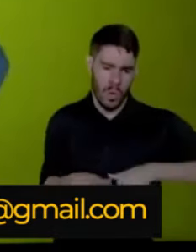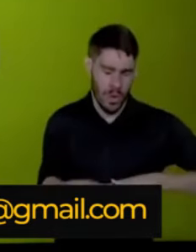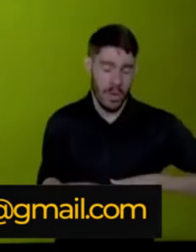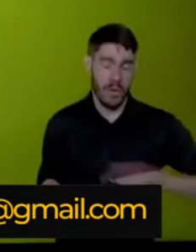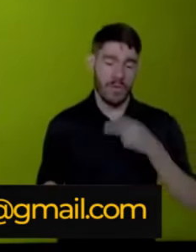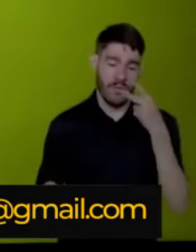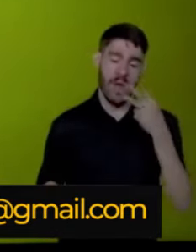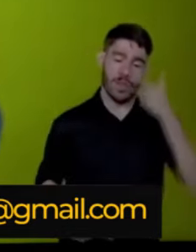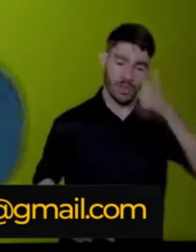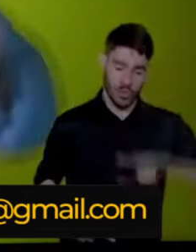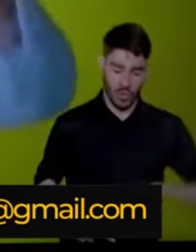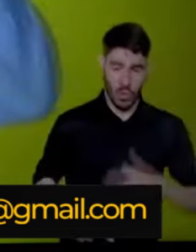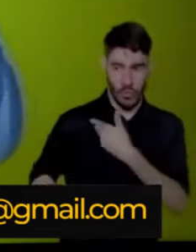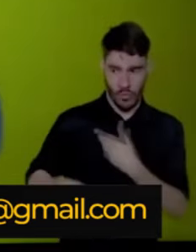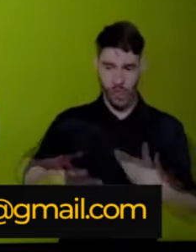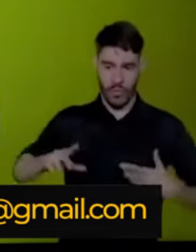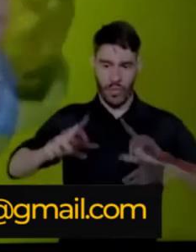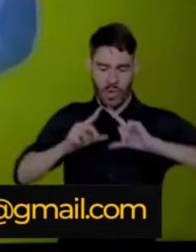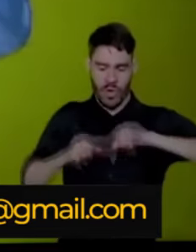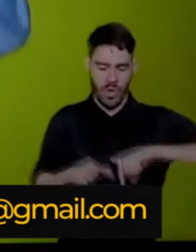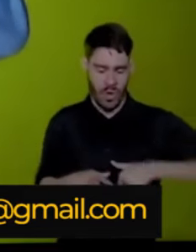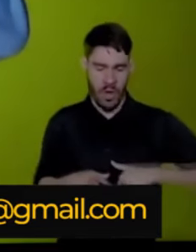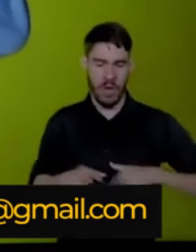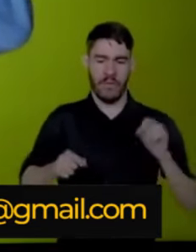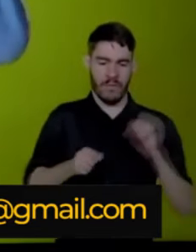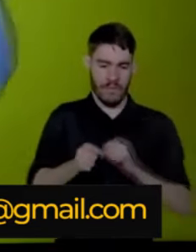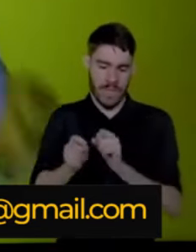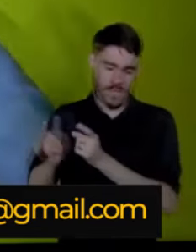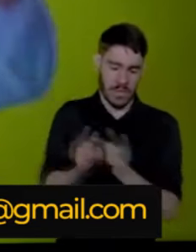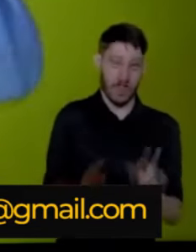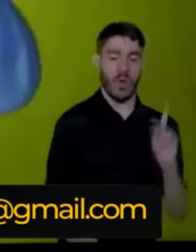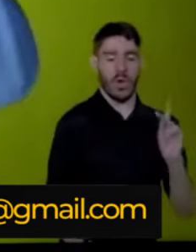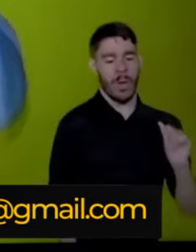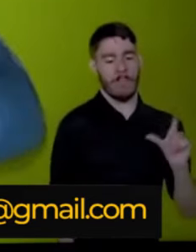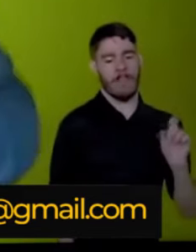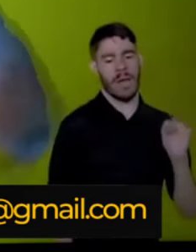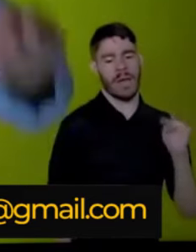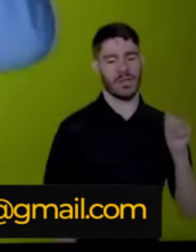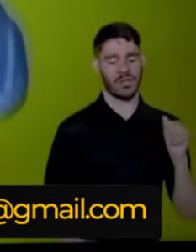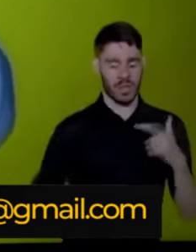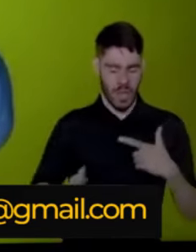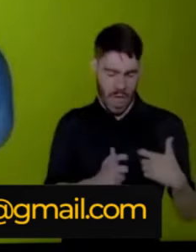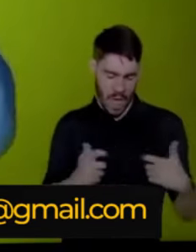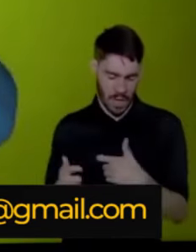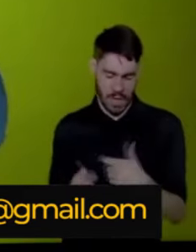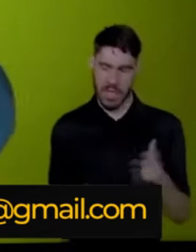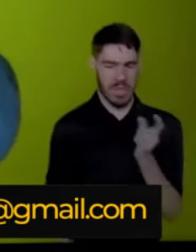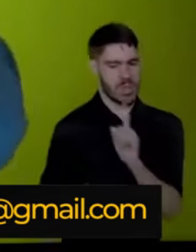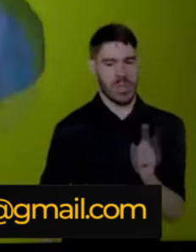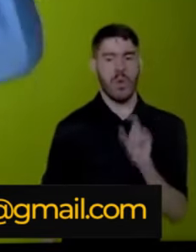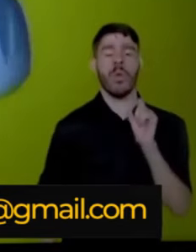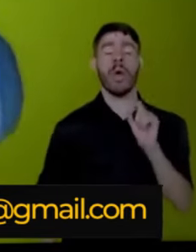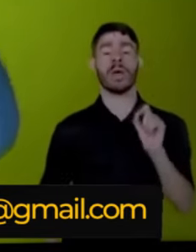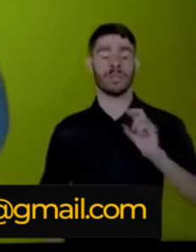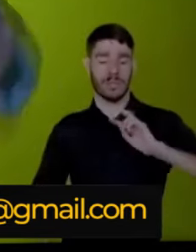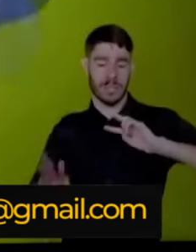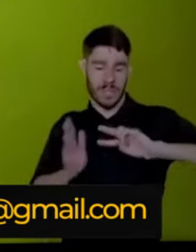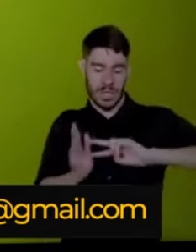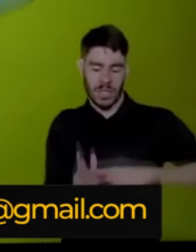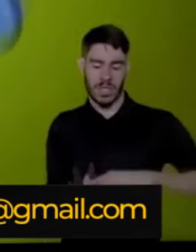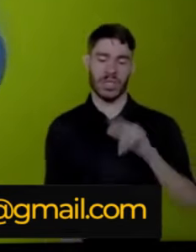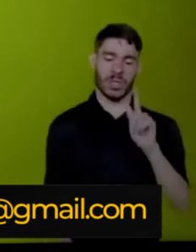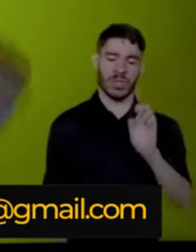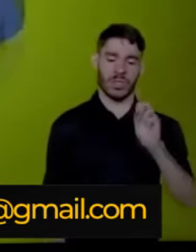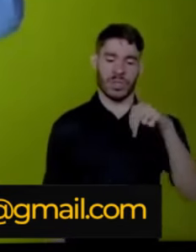o governo de Israel está fazendo contra o povo palestino não é guerra é genocídio porque tá